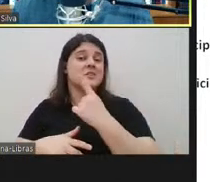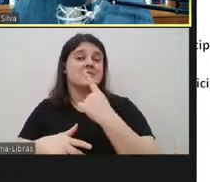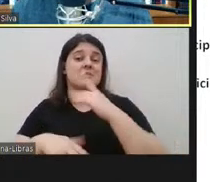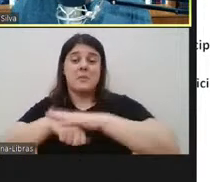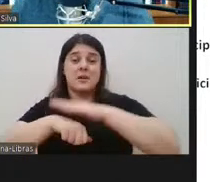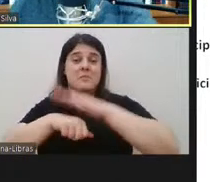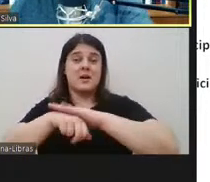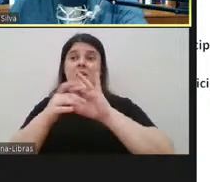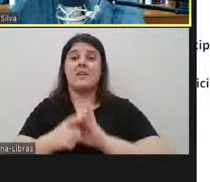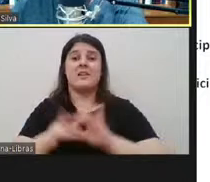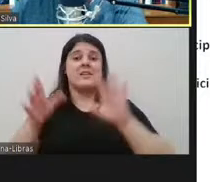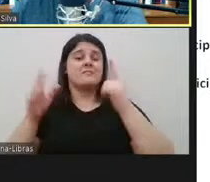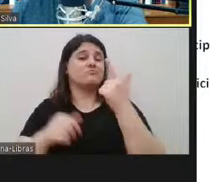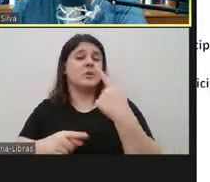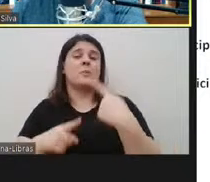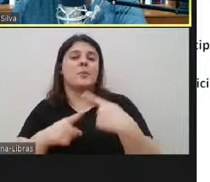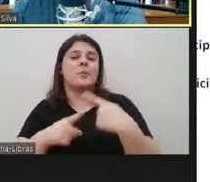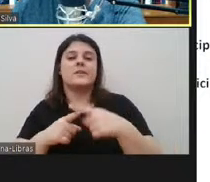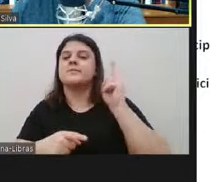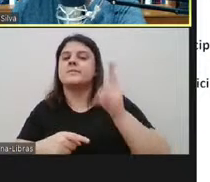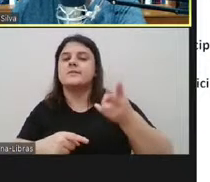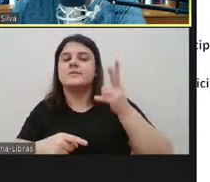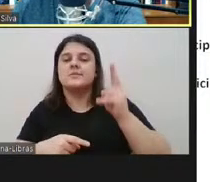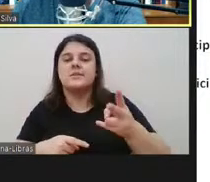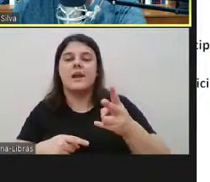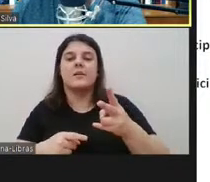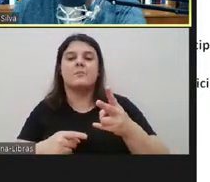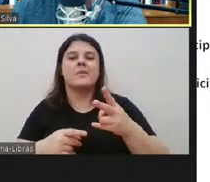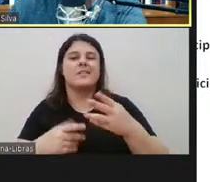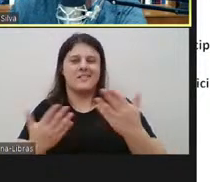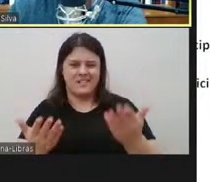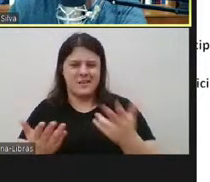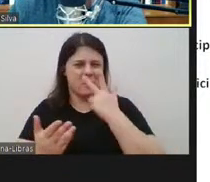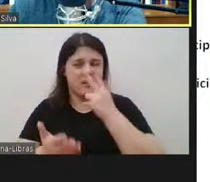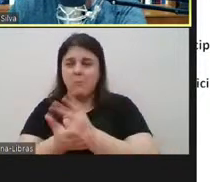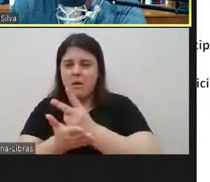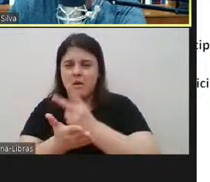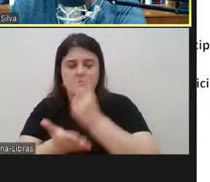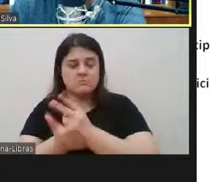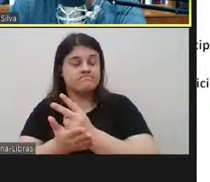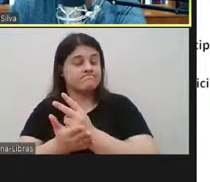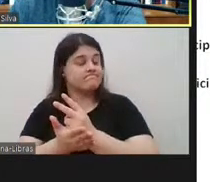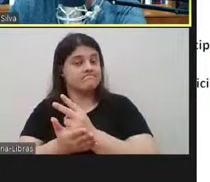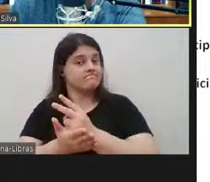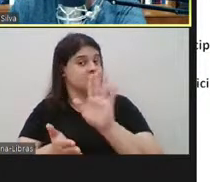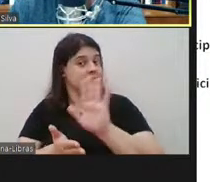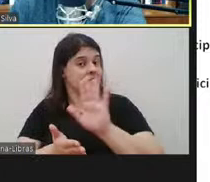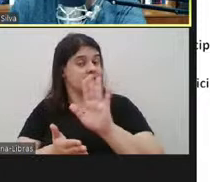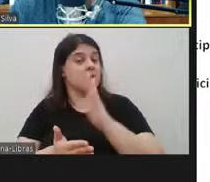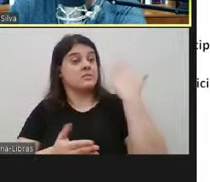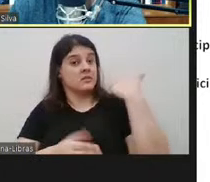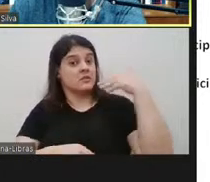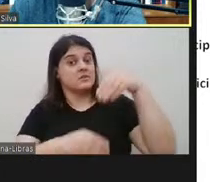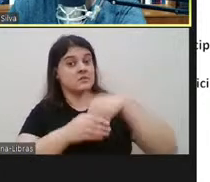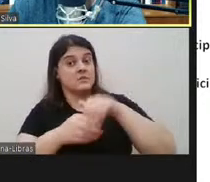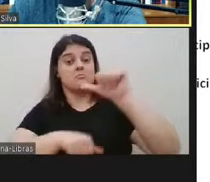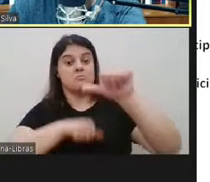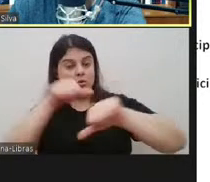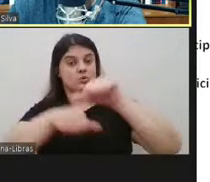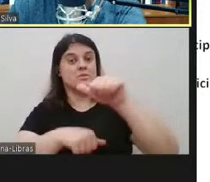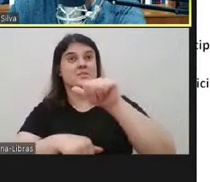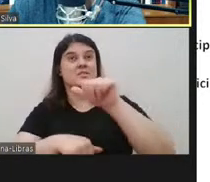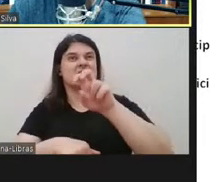legitimidade a professora Mas é porque é Sempre Mais do Mesmo né nesse poder não é bem assim nas últimas eleições nós